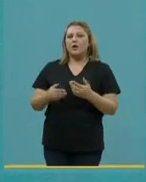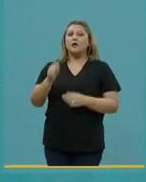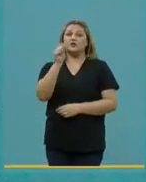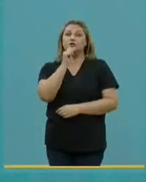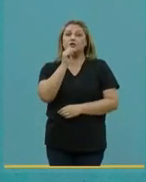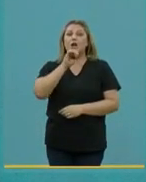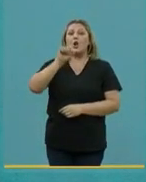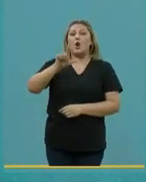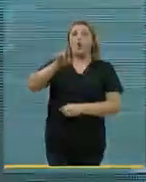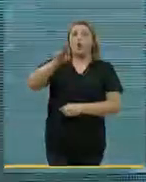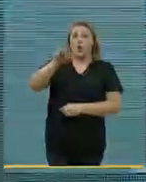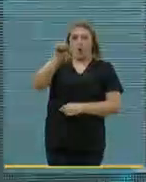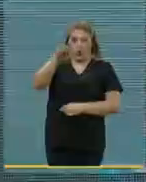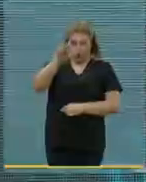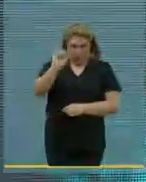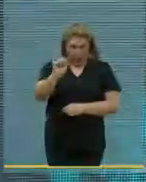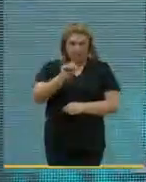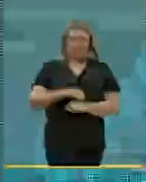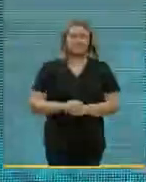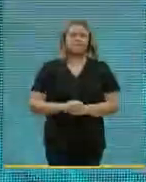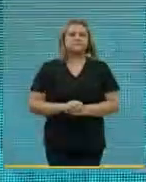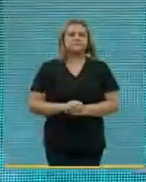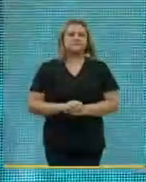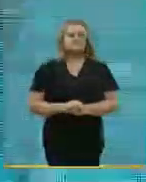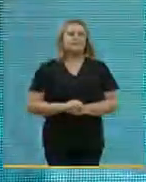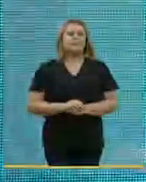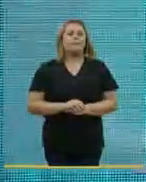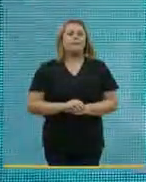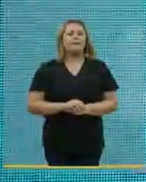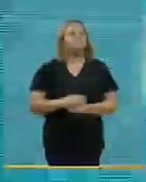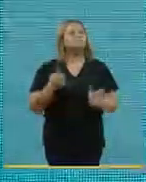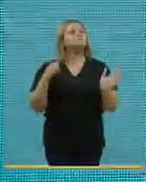da tv aparecida ela fará a pergunta para